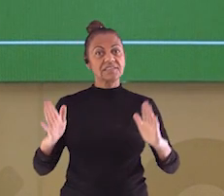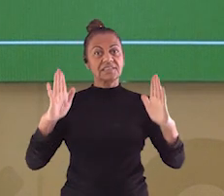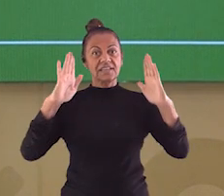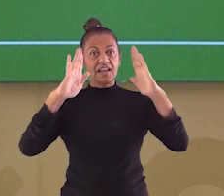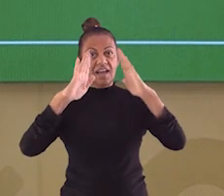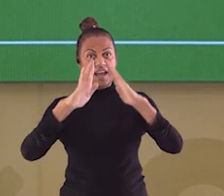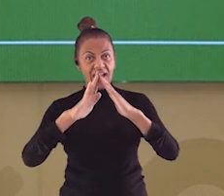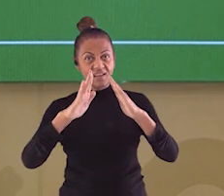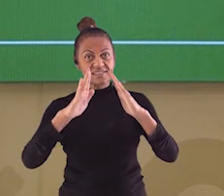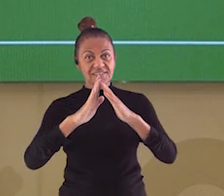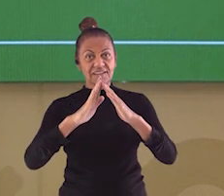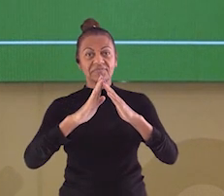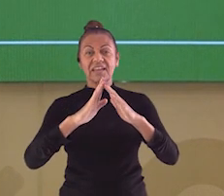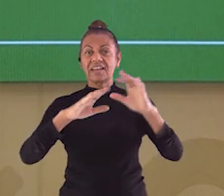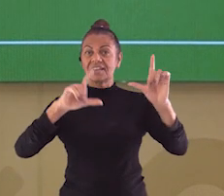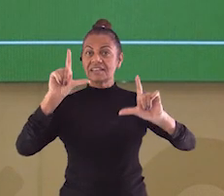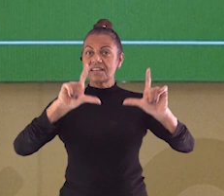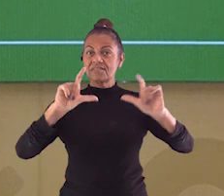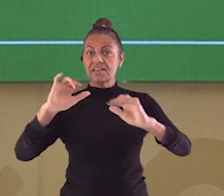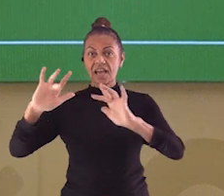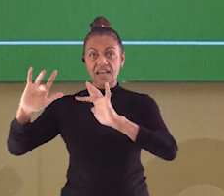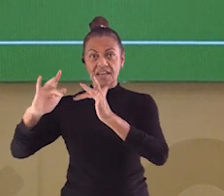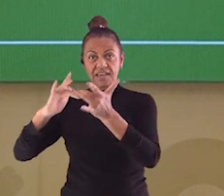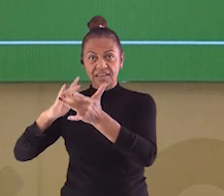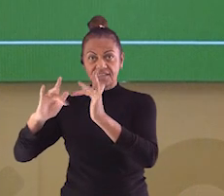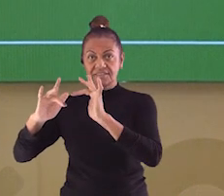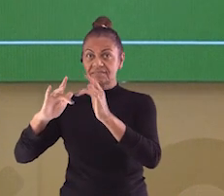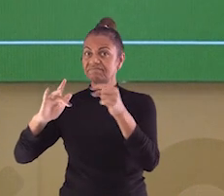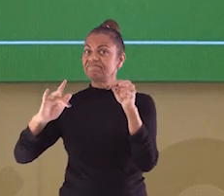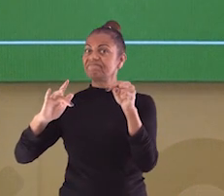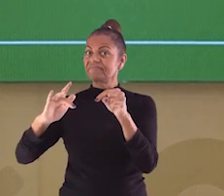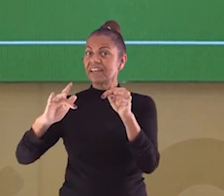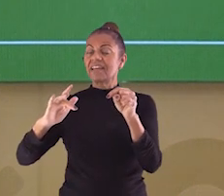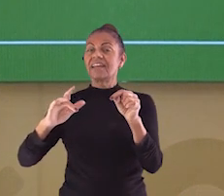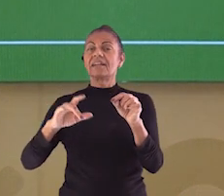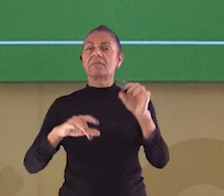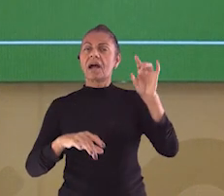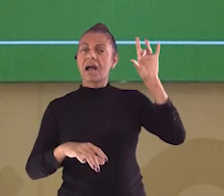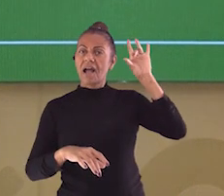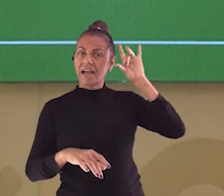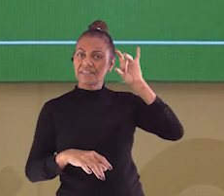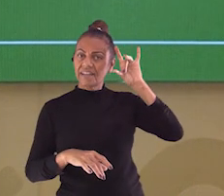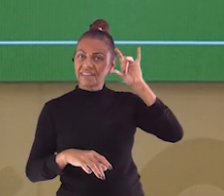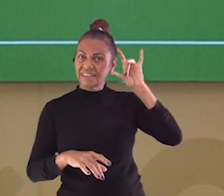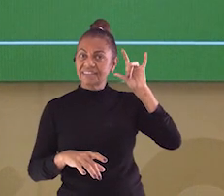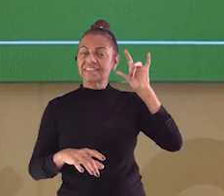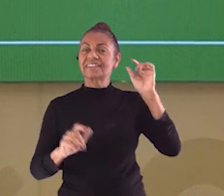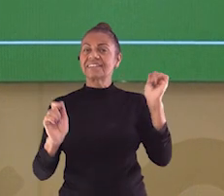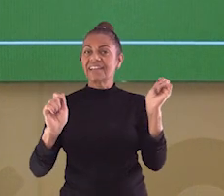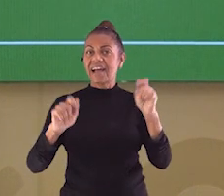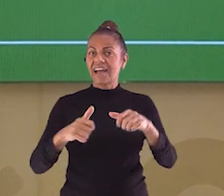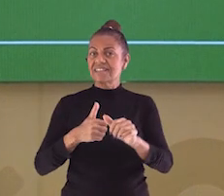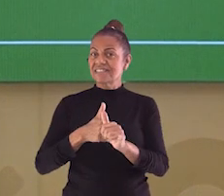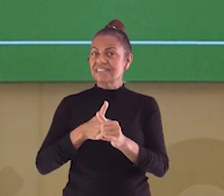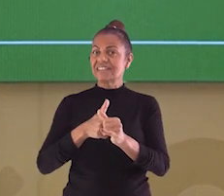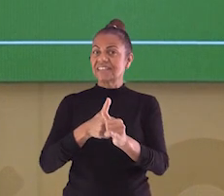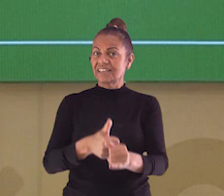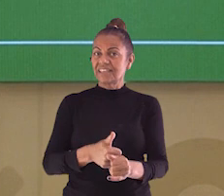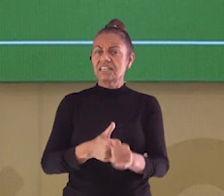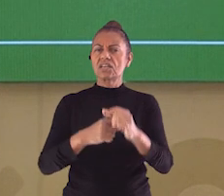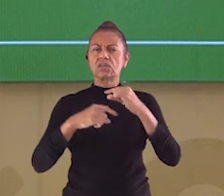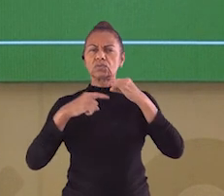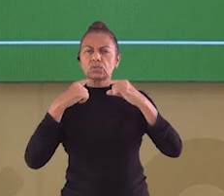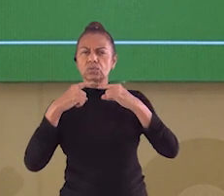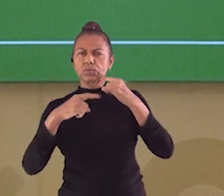o Dever em Casa na TV nas redes sociais? Sigam o nosso Instagram, envie dúvidas